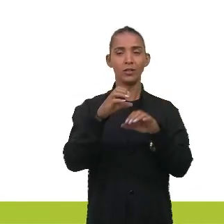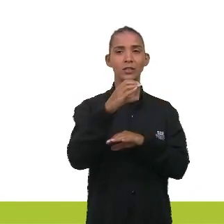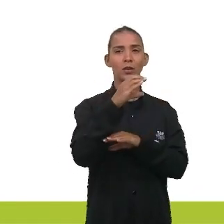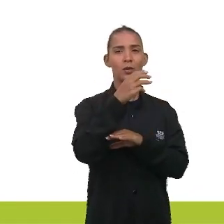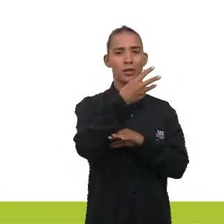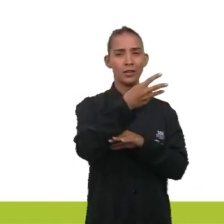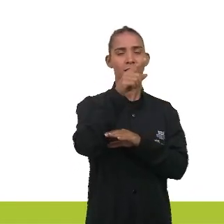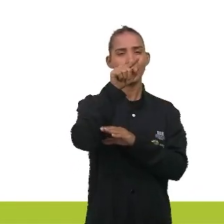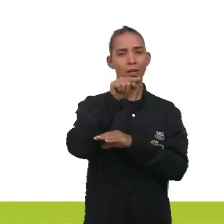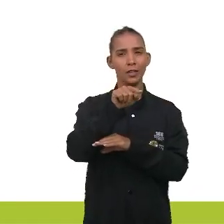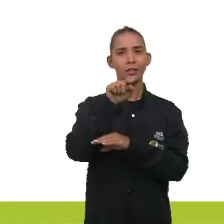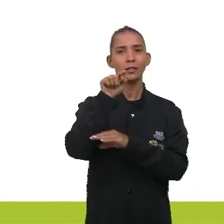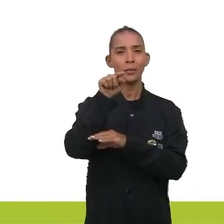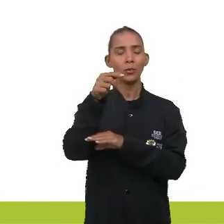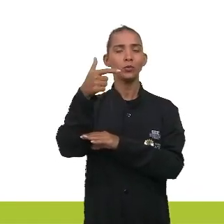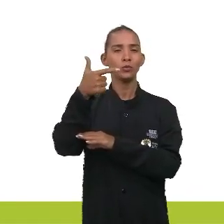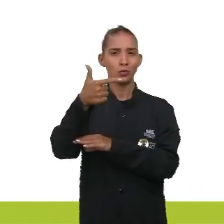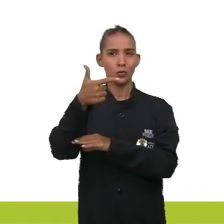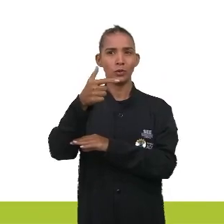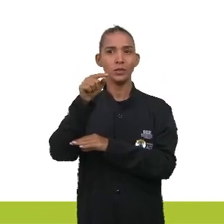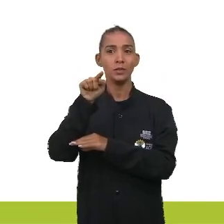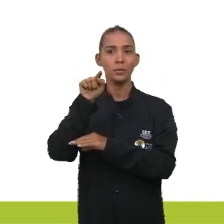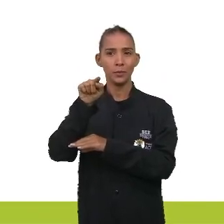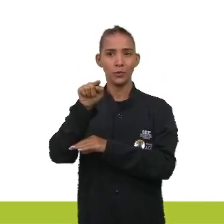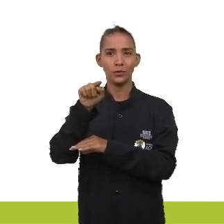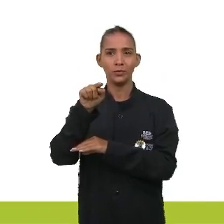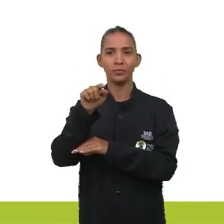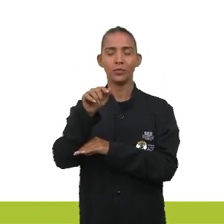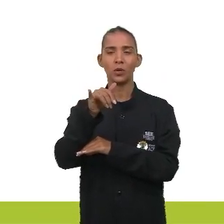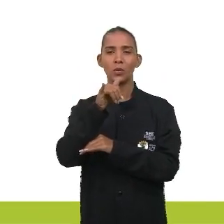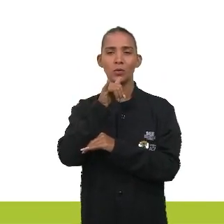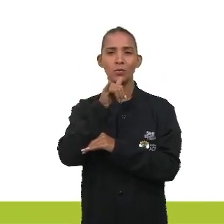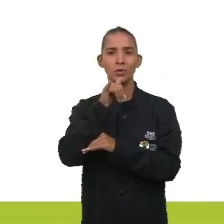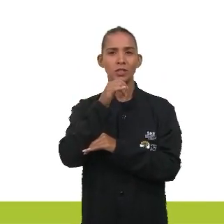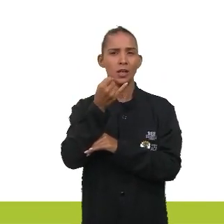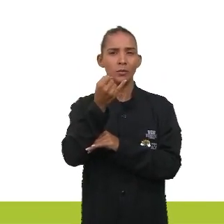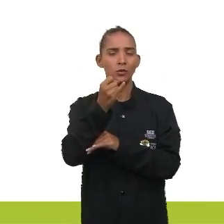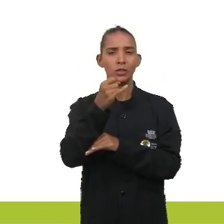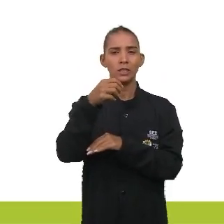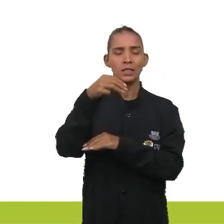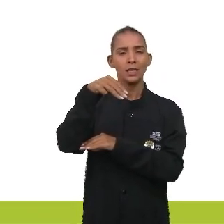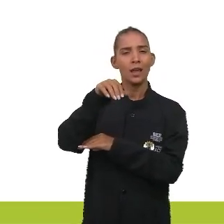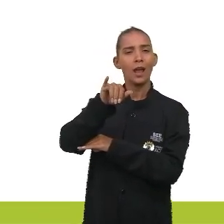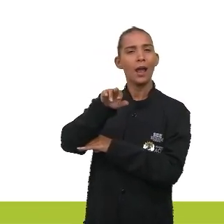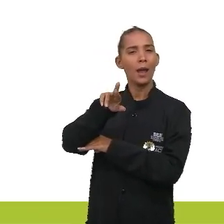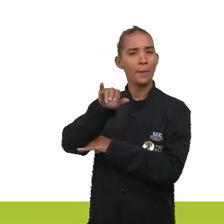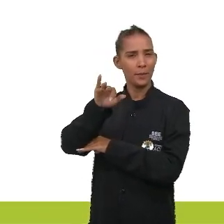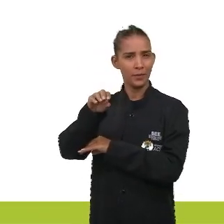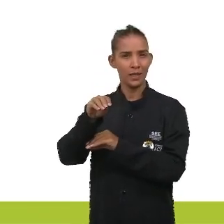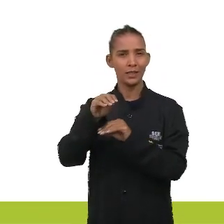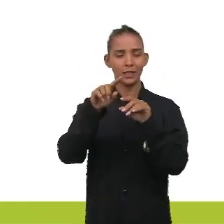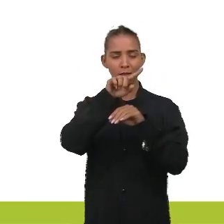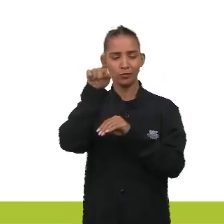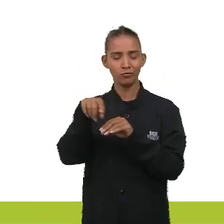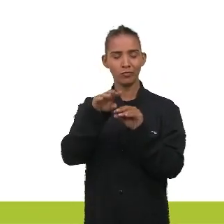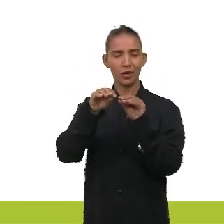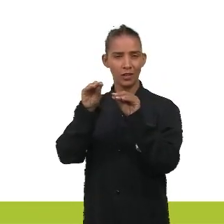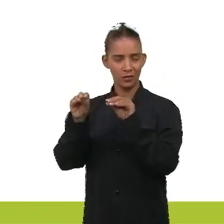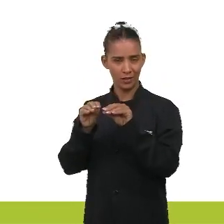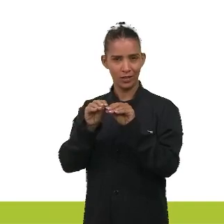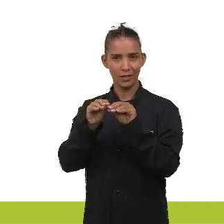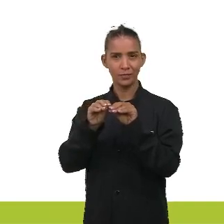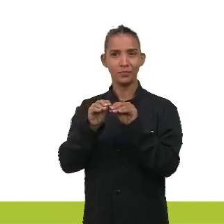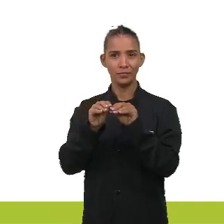Ok? Pronto, digamos que eu acomodei a Maria bem aqui. Aqui vai ficar a Maria. Digamos que seja a mulher